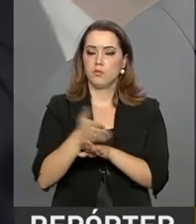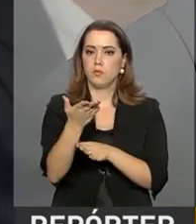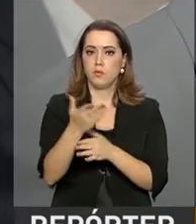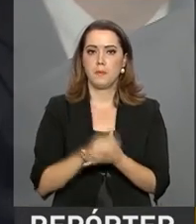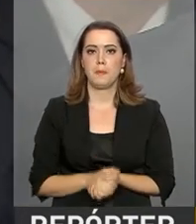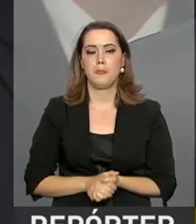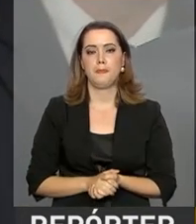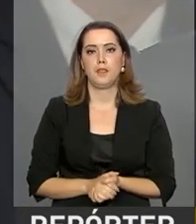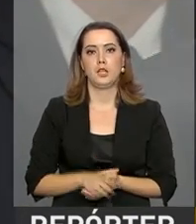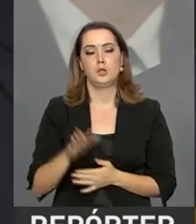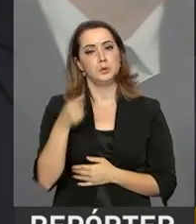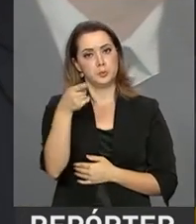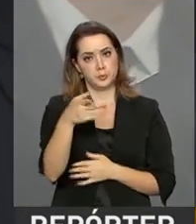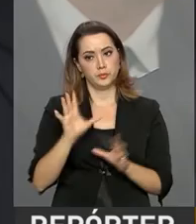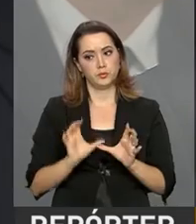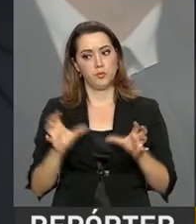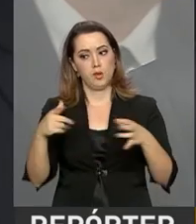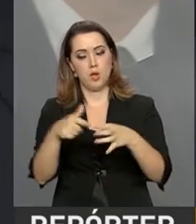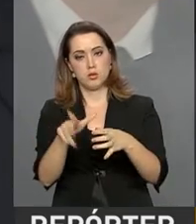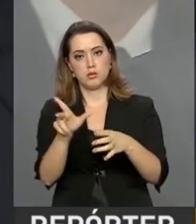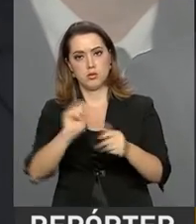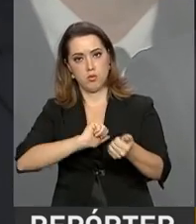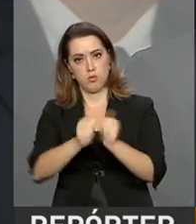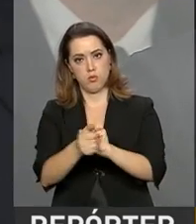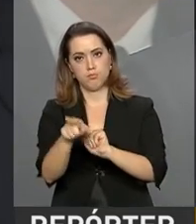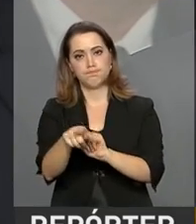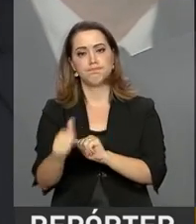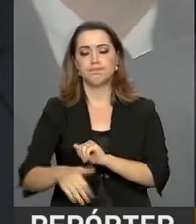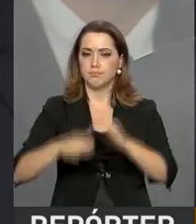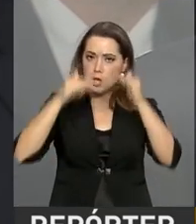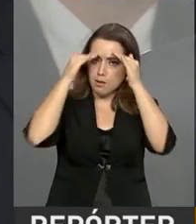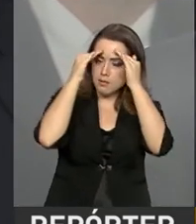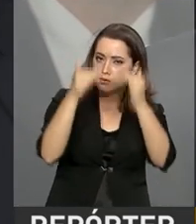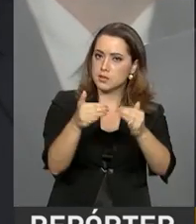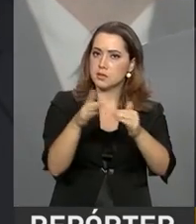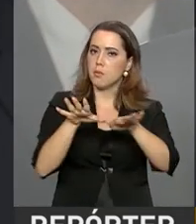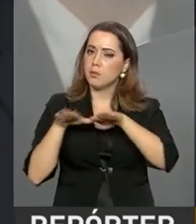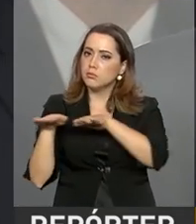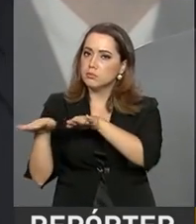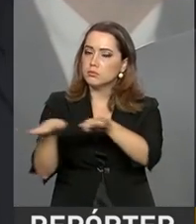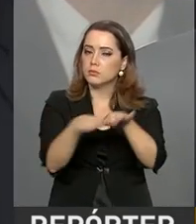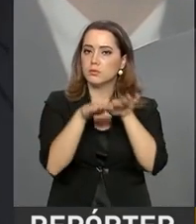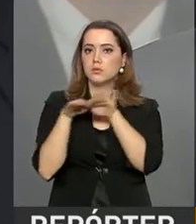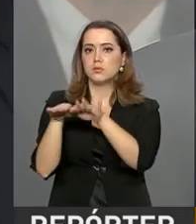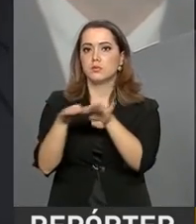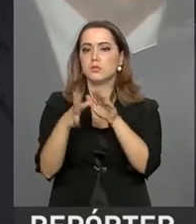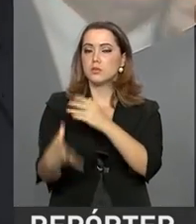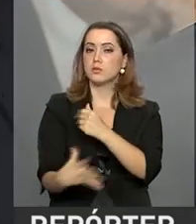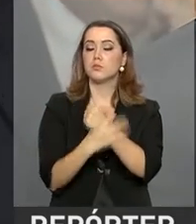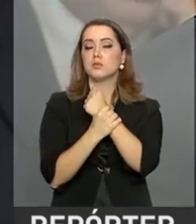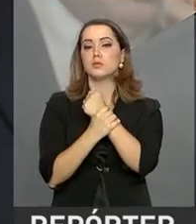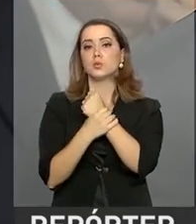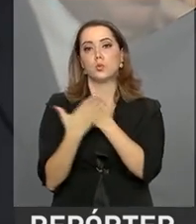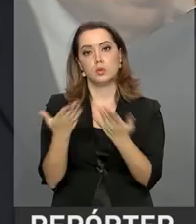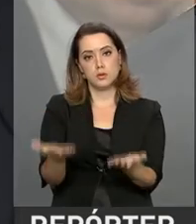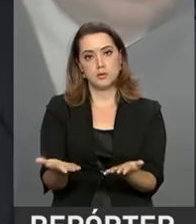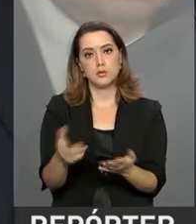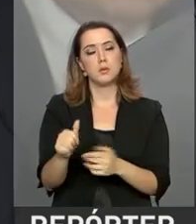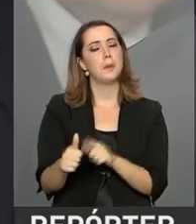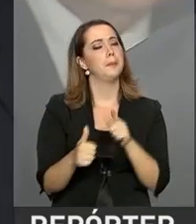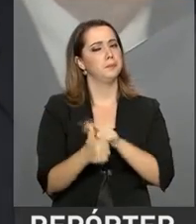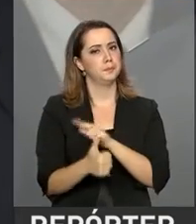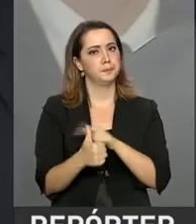ele vem sendo tratado com muito respeito, com estabilidade, com segurança. Tá? Esses atletas,